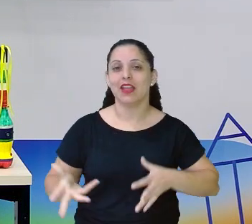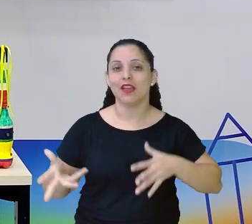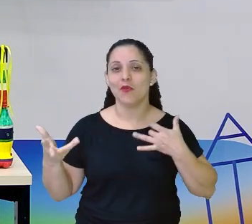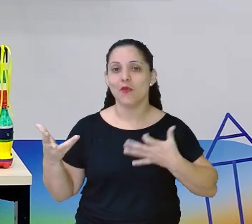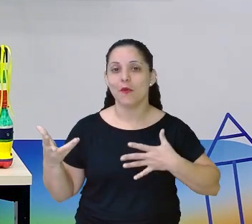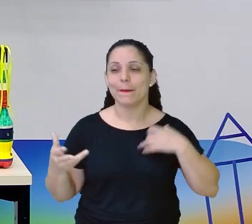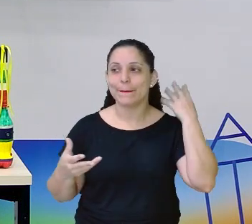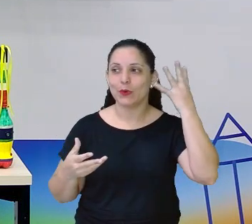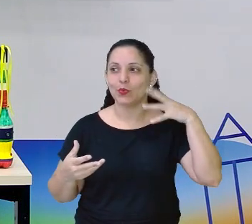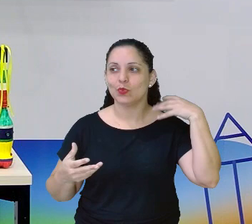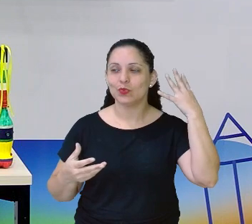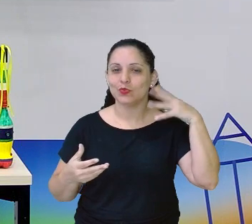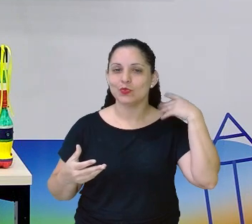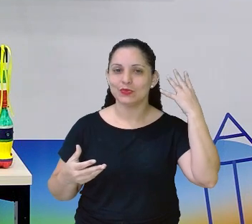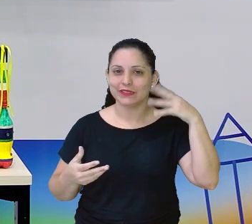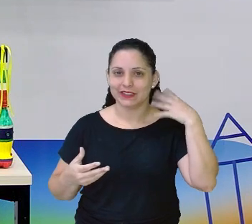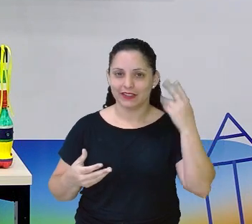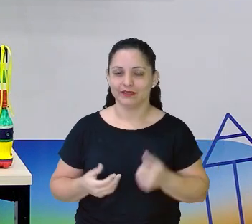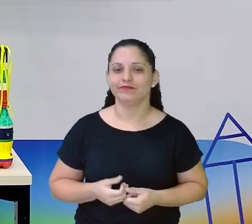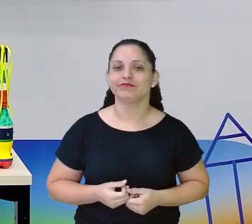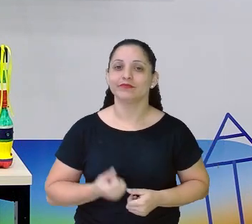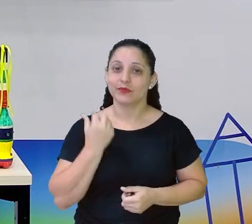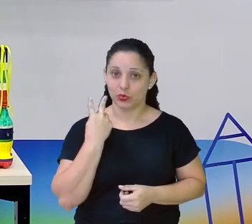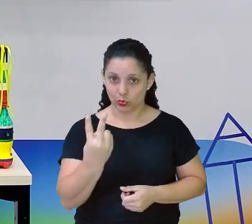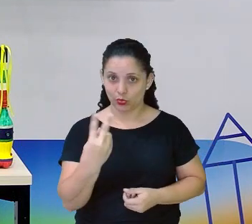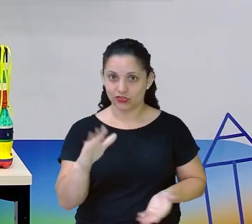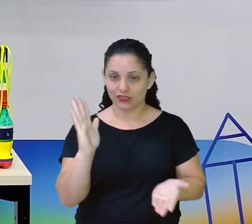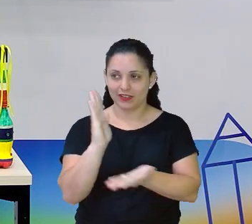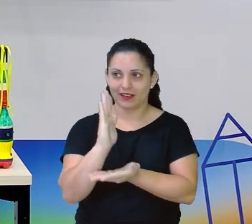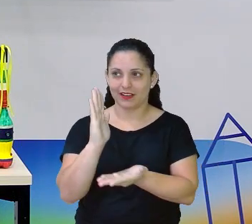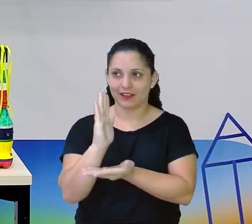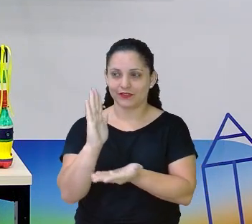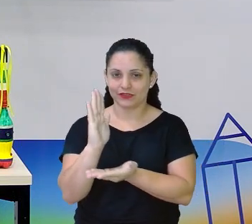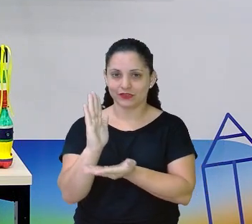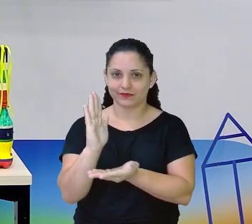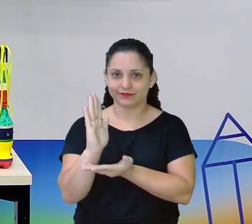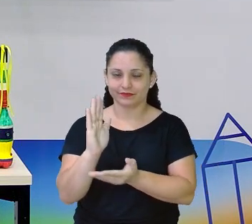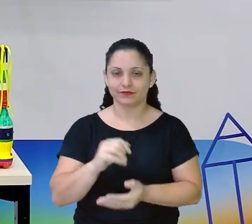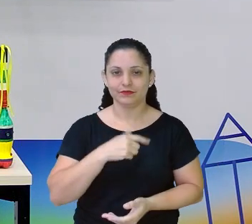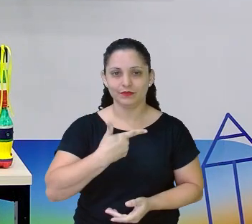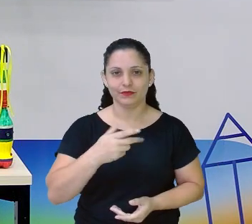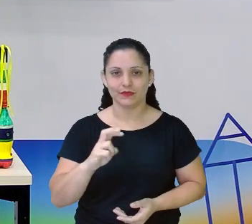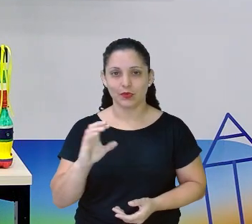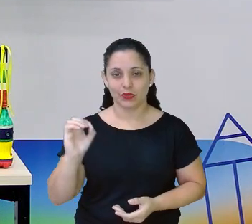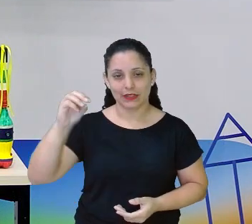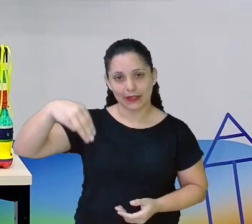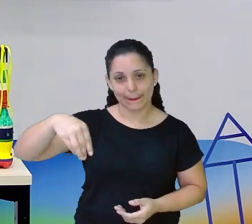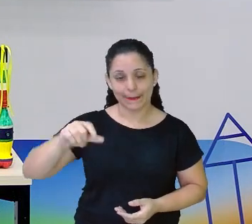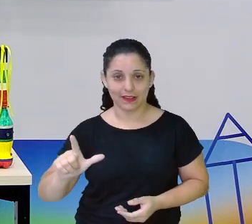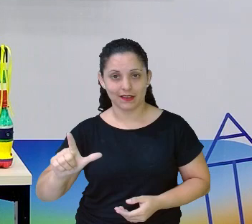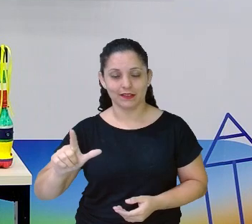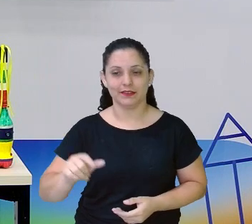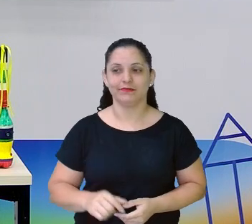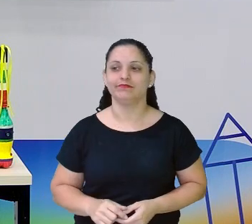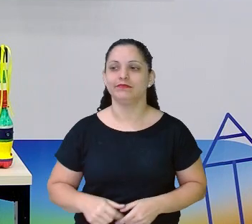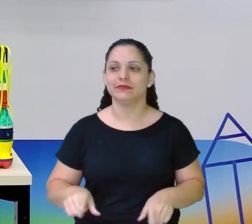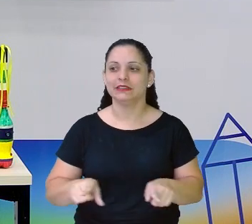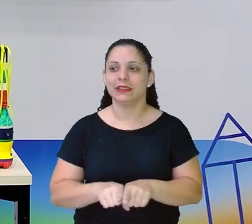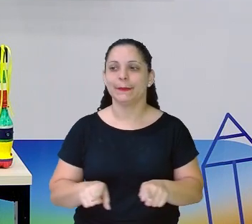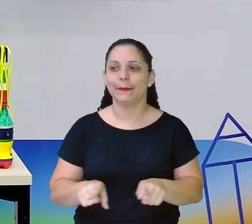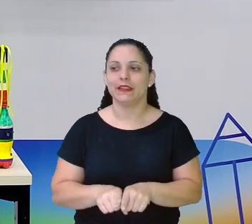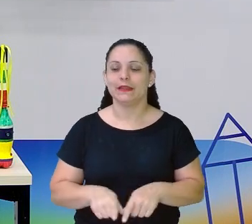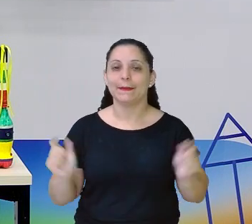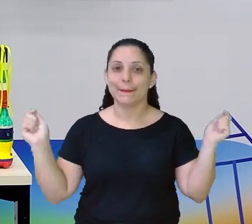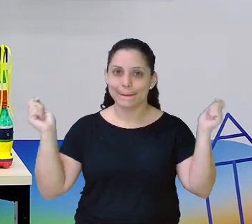com duas garrafas PET. Então, separa aí, ó, duas garrafas PET de 250 ml. Mas, com garrafa PET,